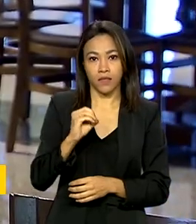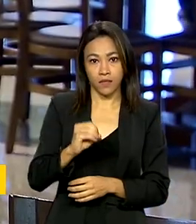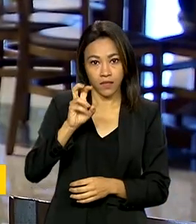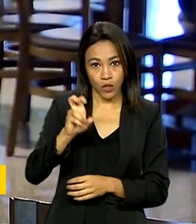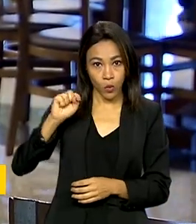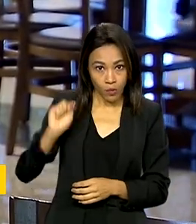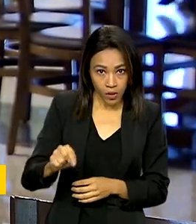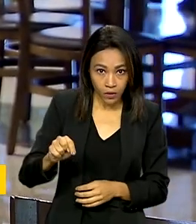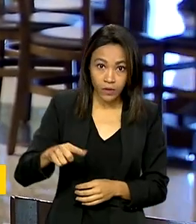postos de trabalho